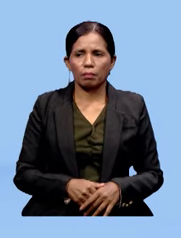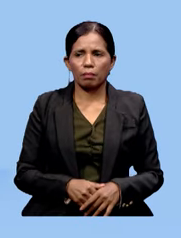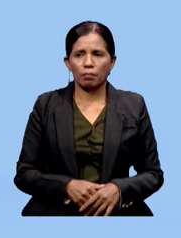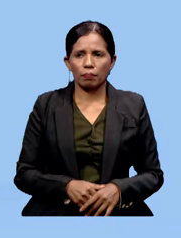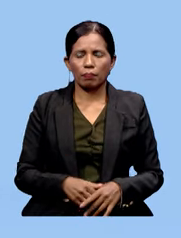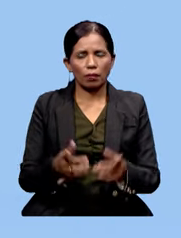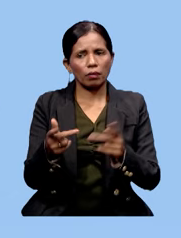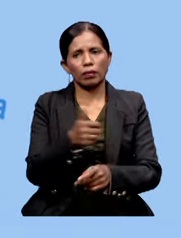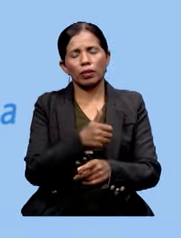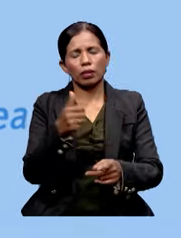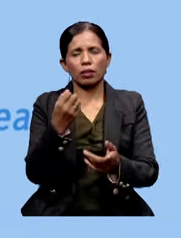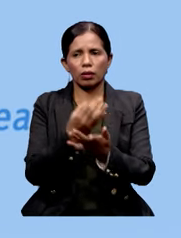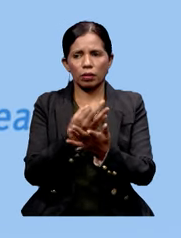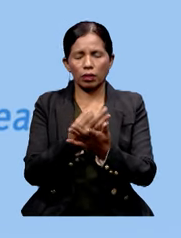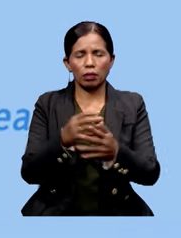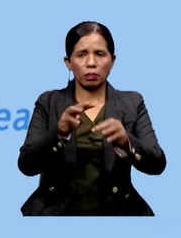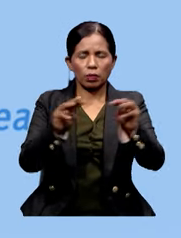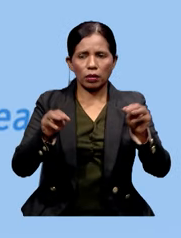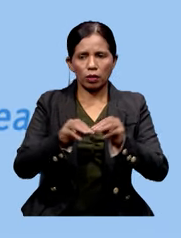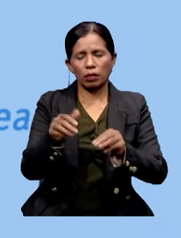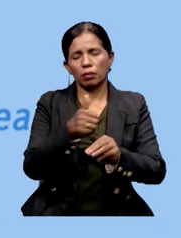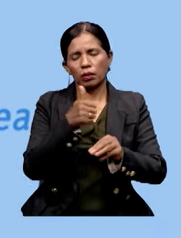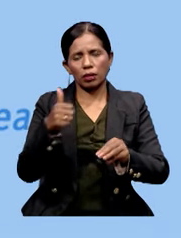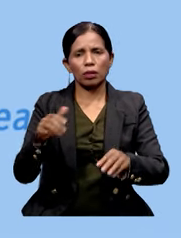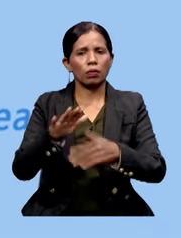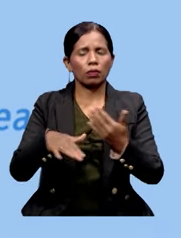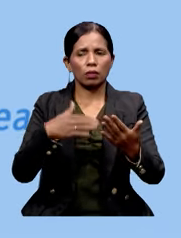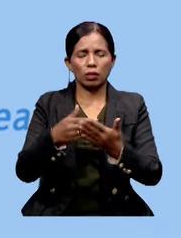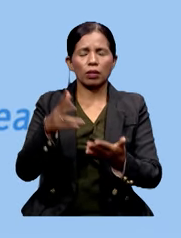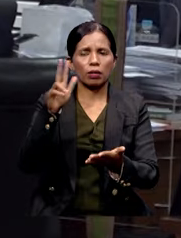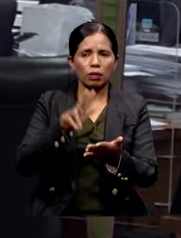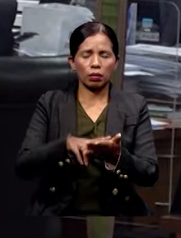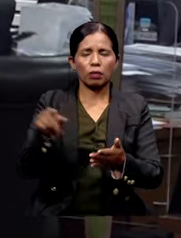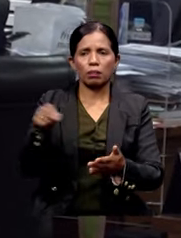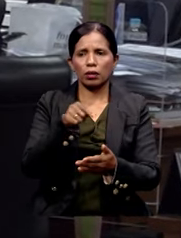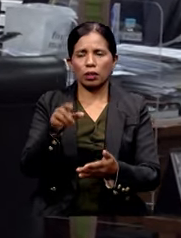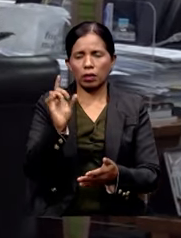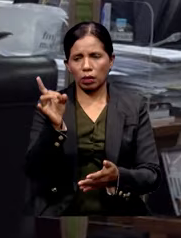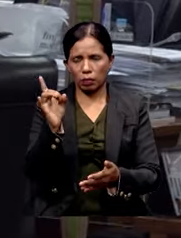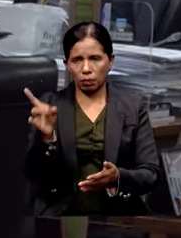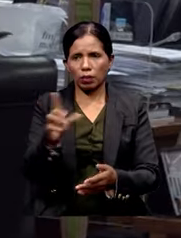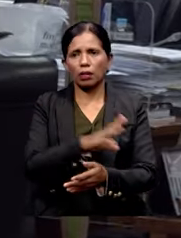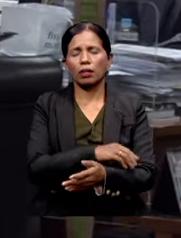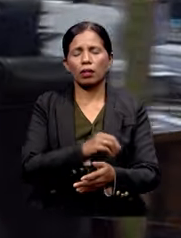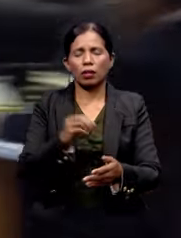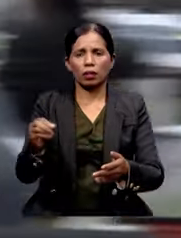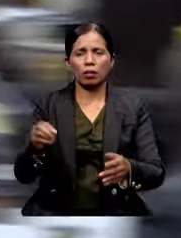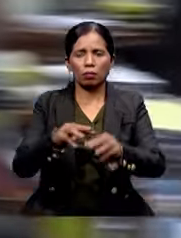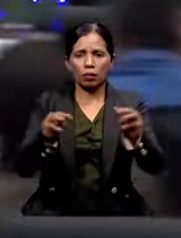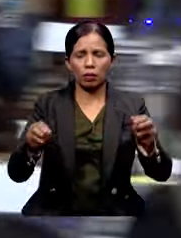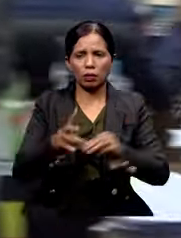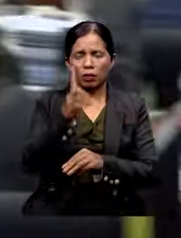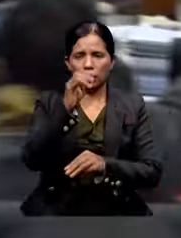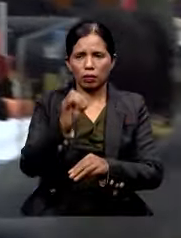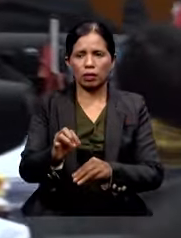sorin selo mos orçamento ba município sira quase a maioria passa 1% o alu nulu resin, excepto município dili